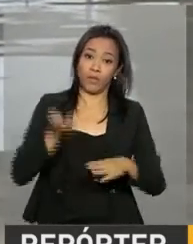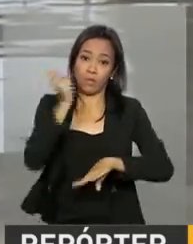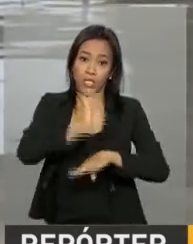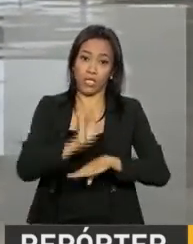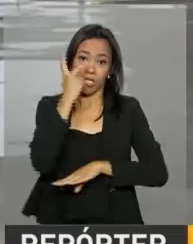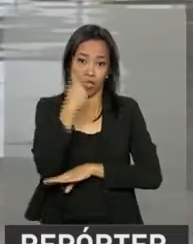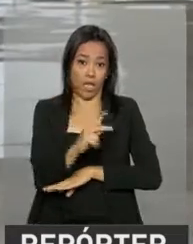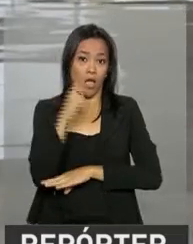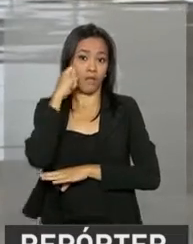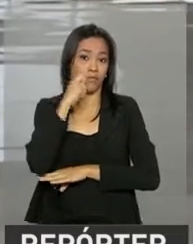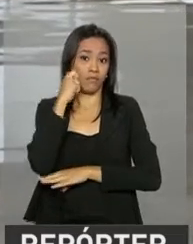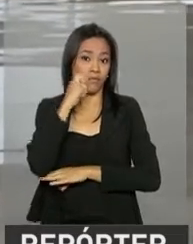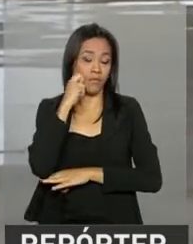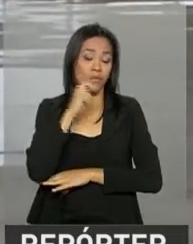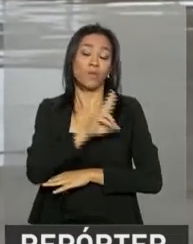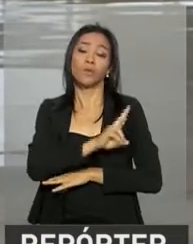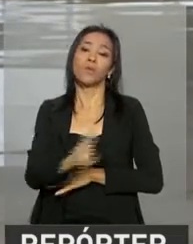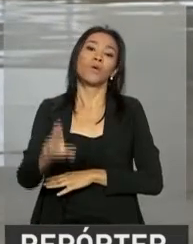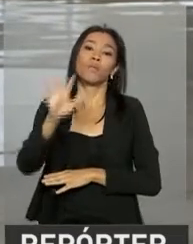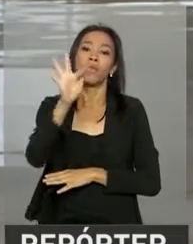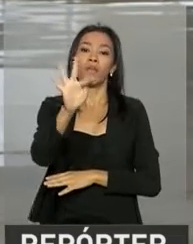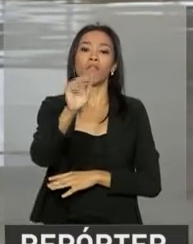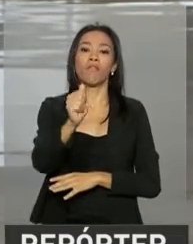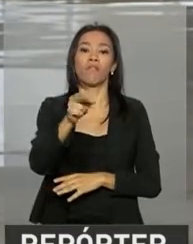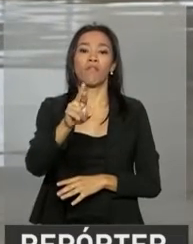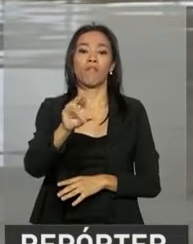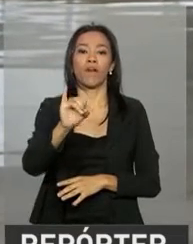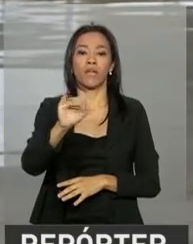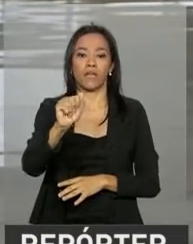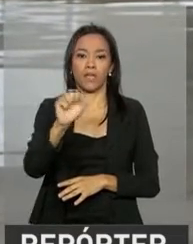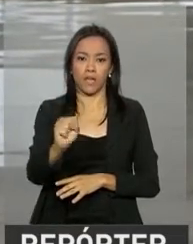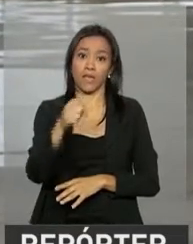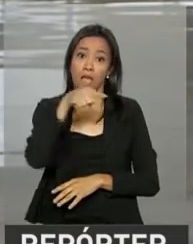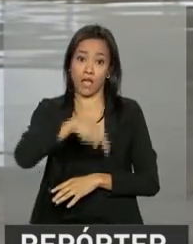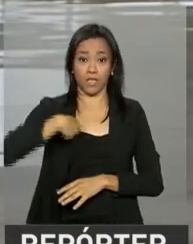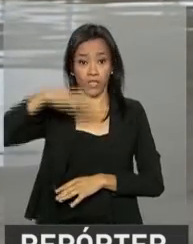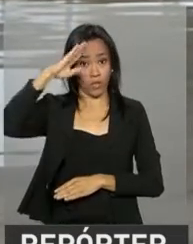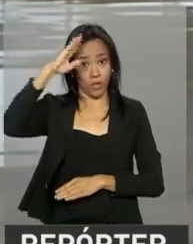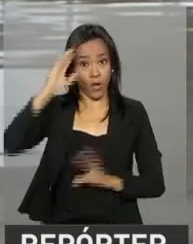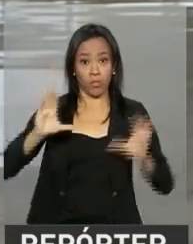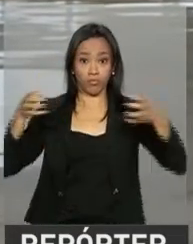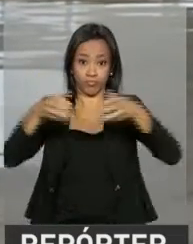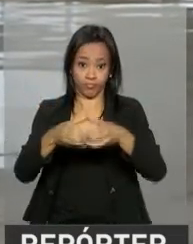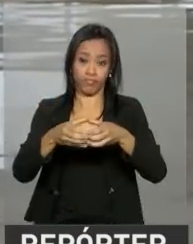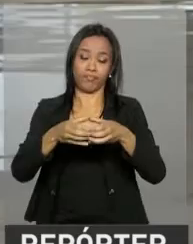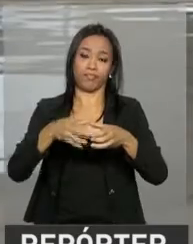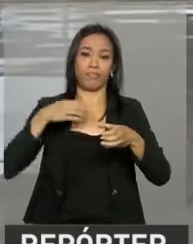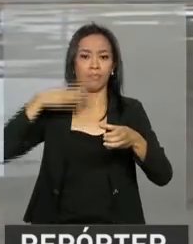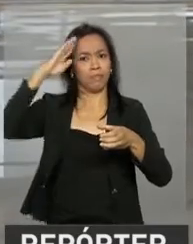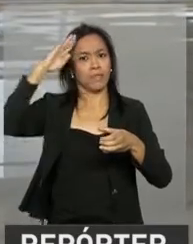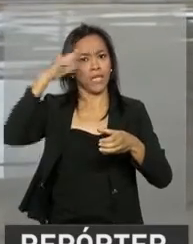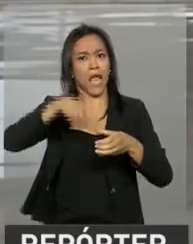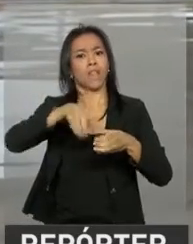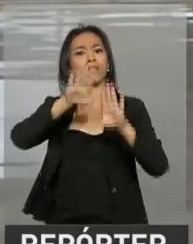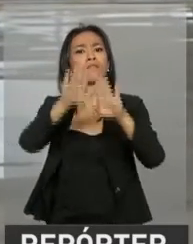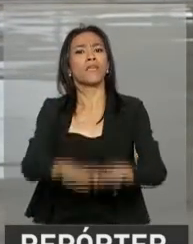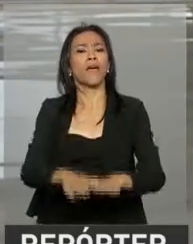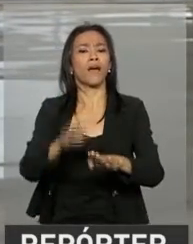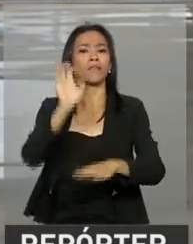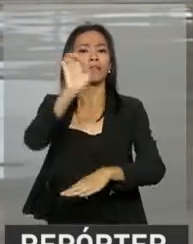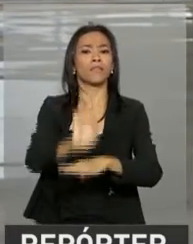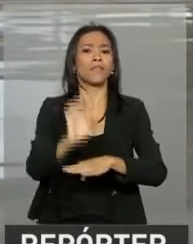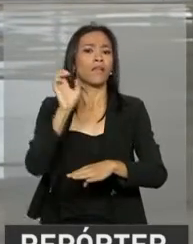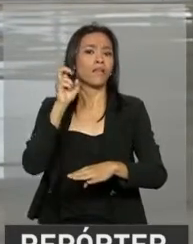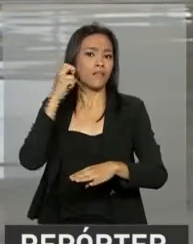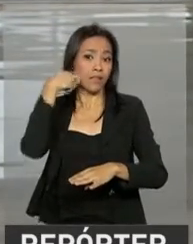grande do norte robinson faria as tropas que fazem parte da operação potiguar elas estavam na cidade de natal desde o